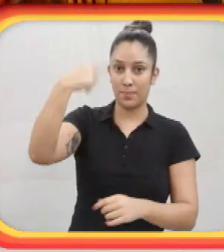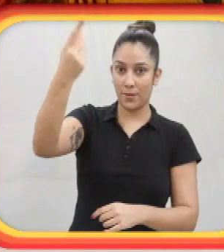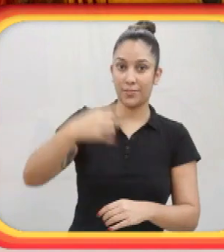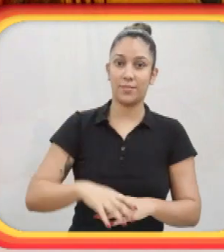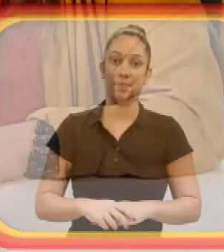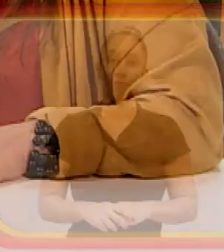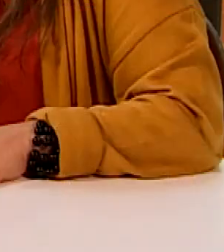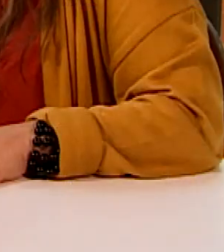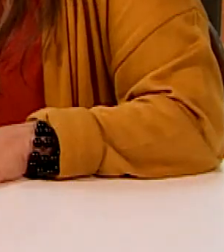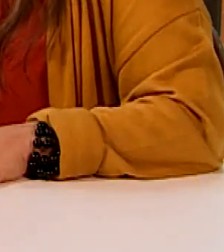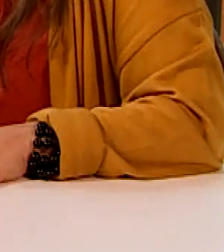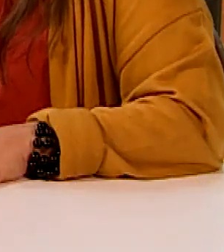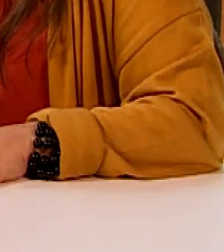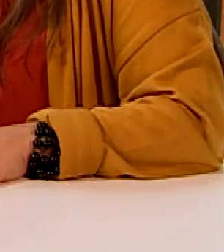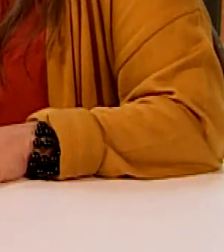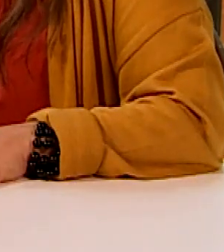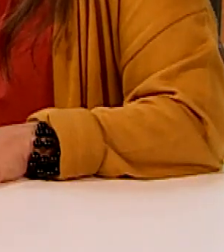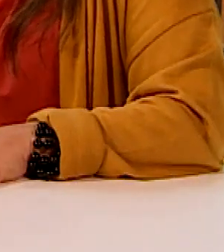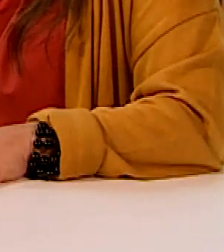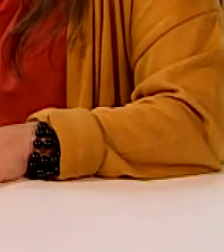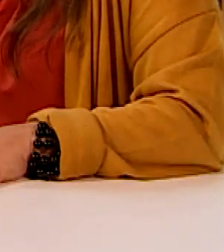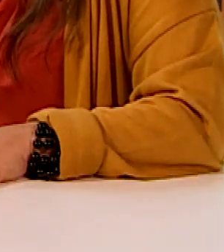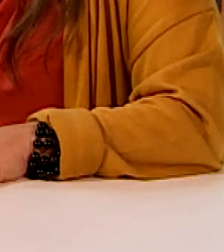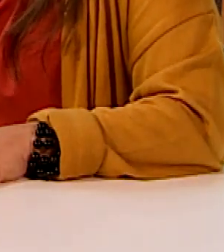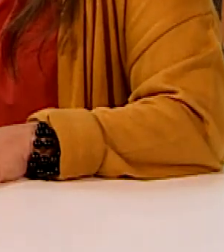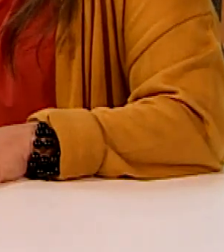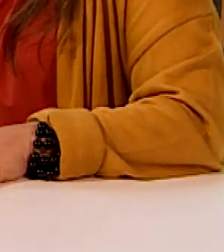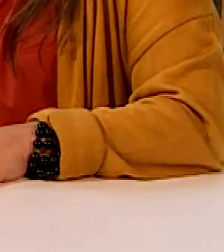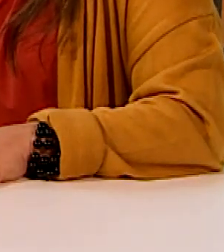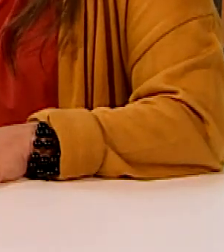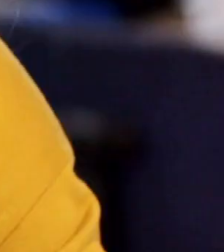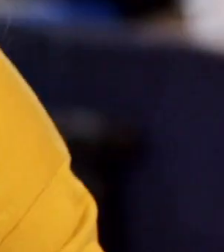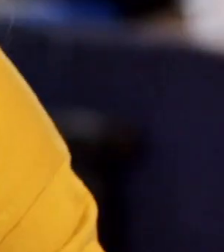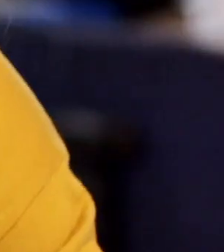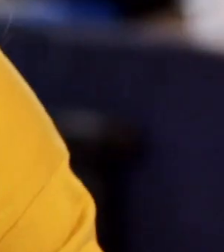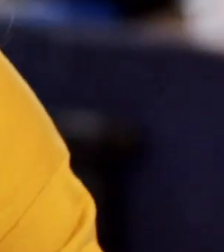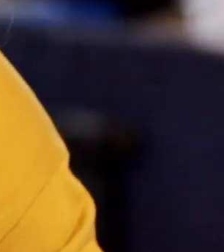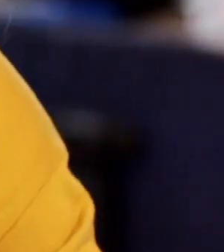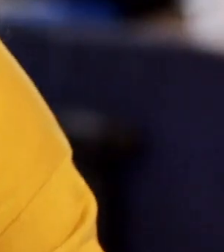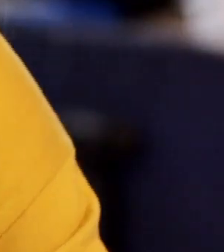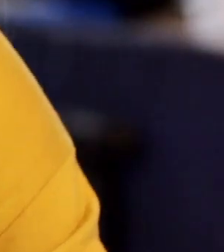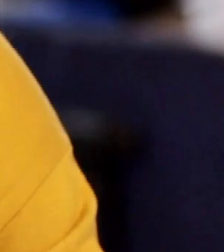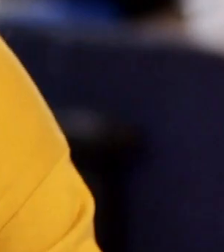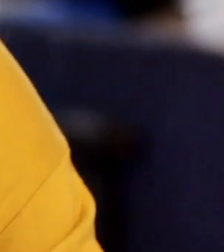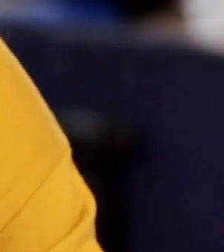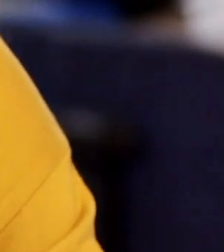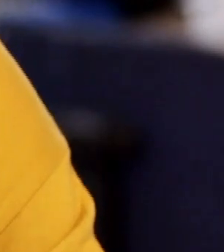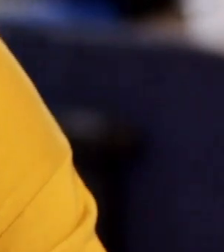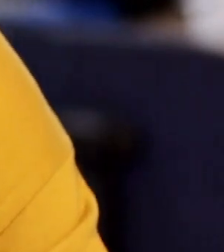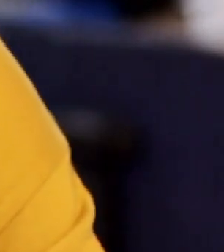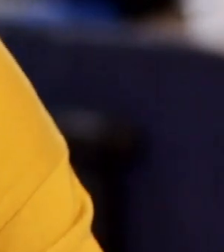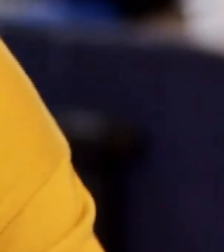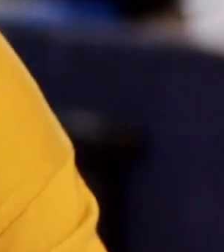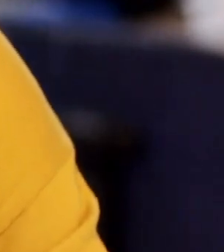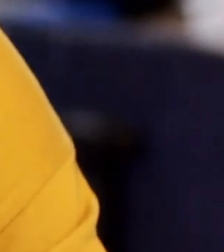bom estar aqui, te ter essa oportunidade com você aqui. Ela faz que sim com a cabeça em agradecimento. Então é isso, pessoal. Até a próxima.